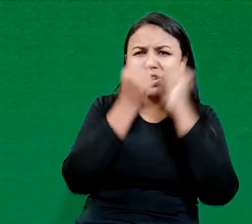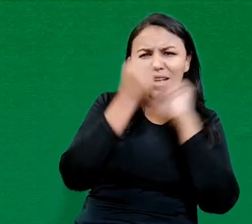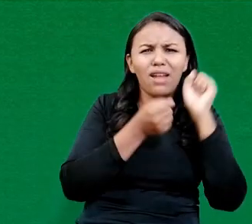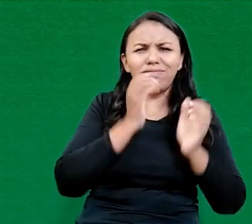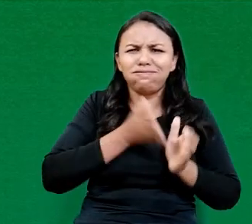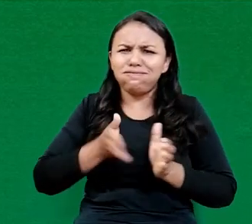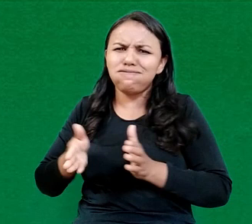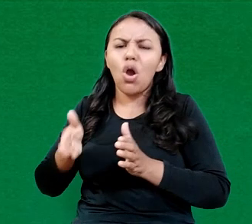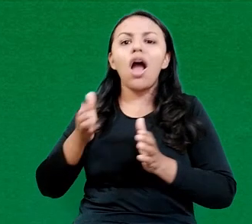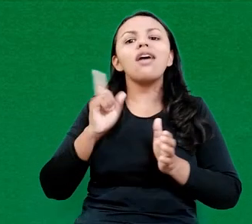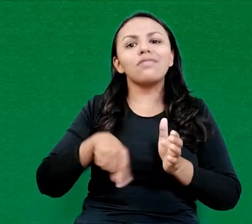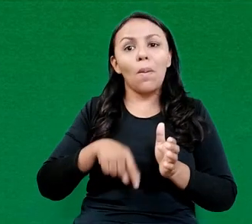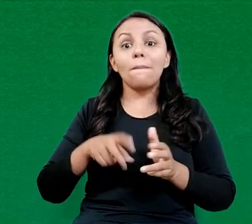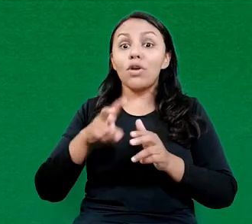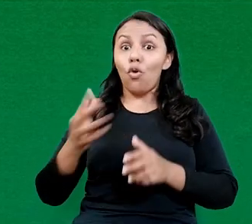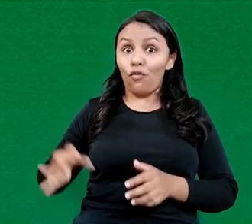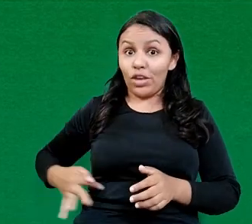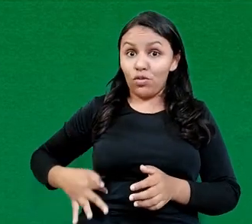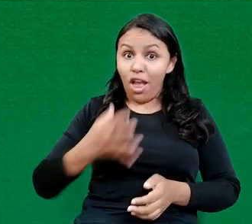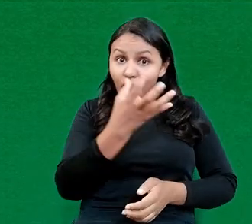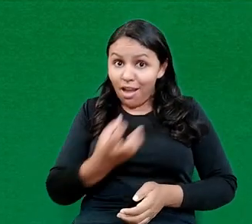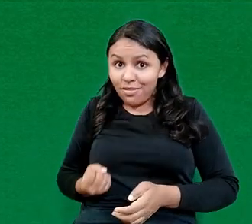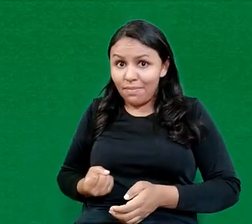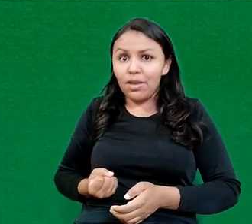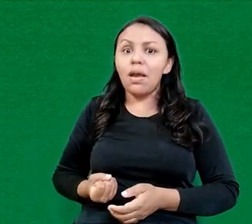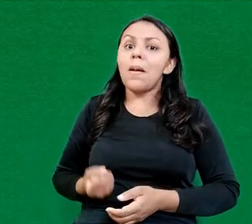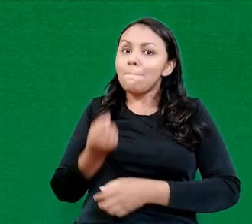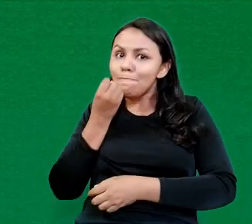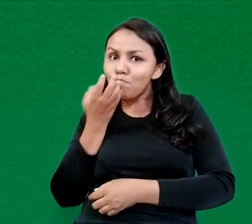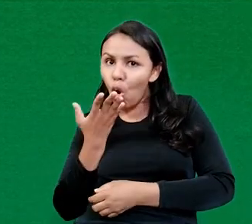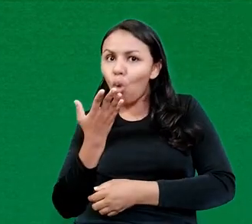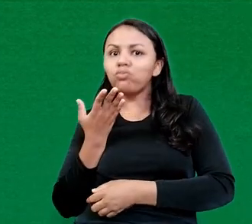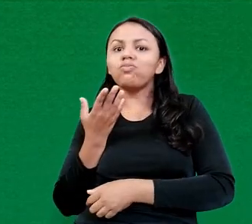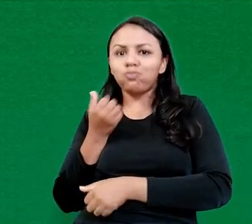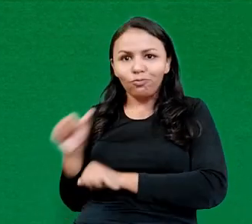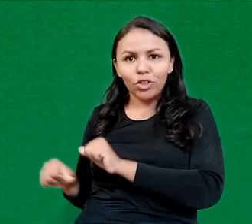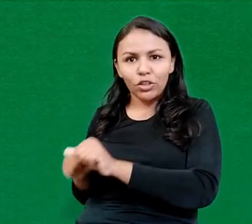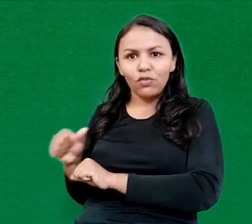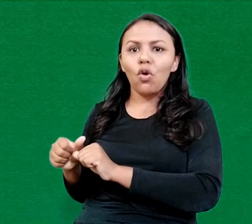e ultraprocessados. O fígado precisa pegar o que é bom, transforma